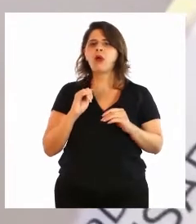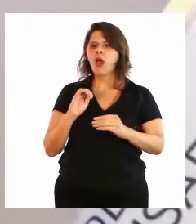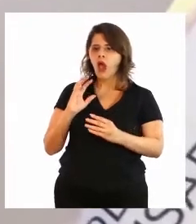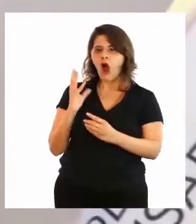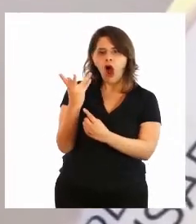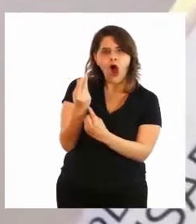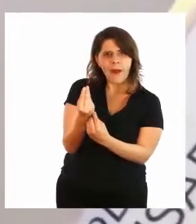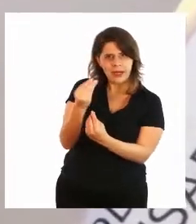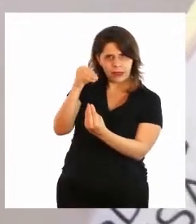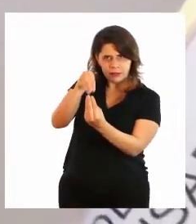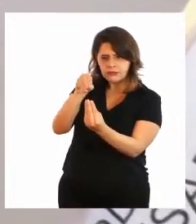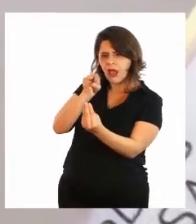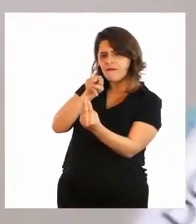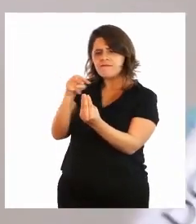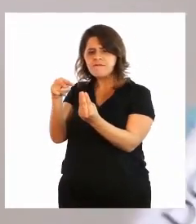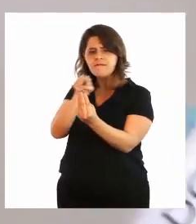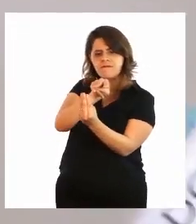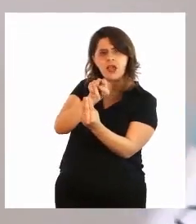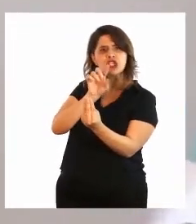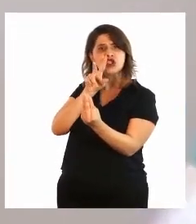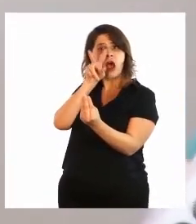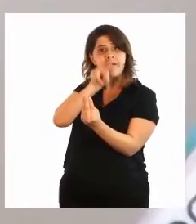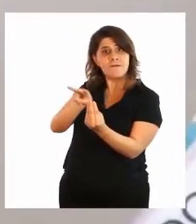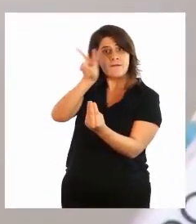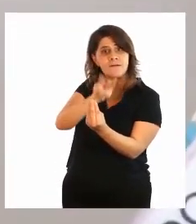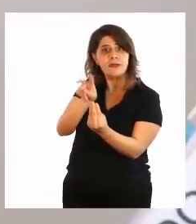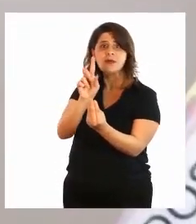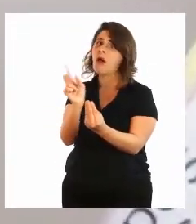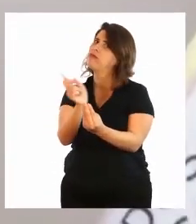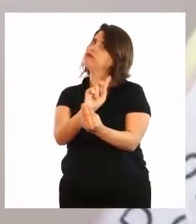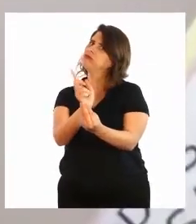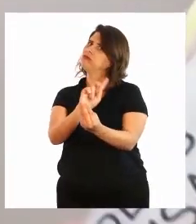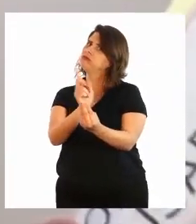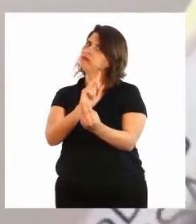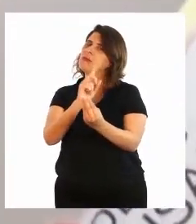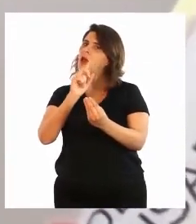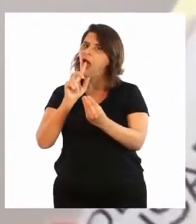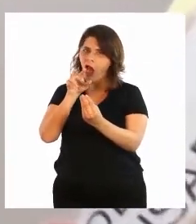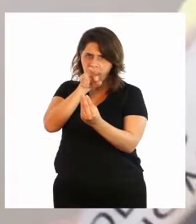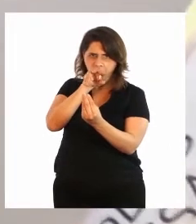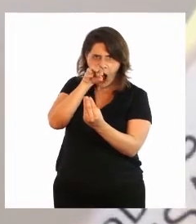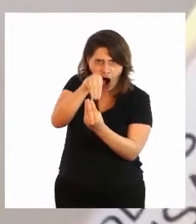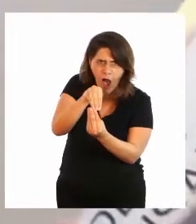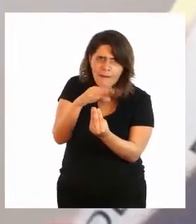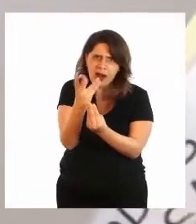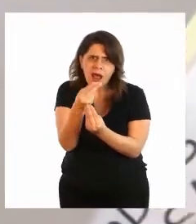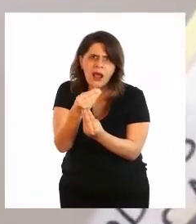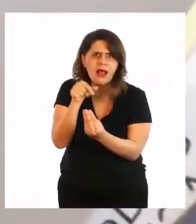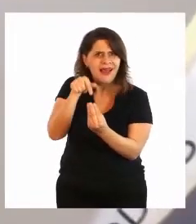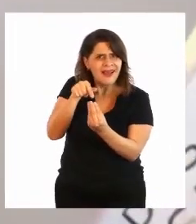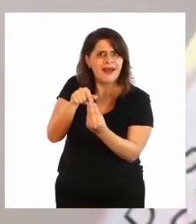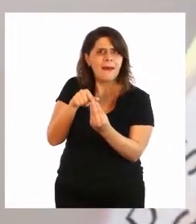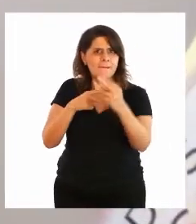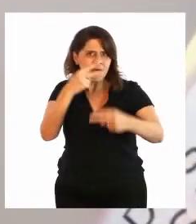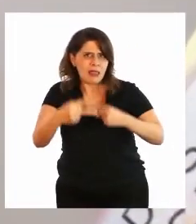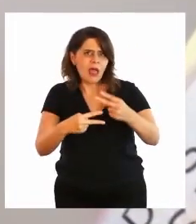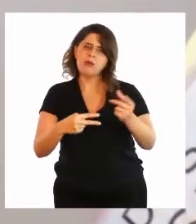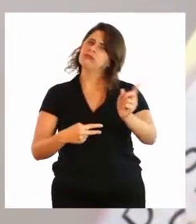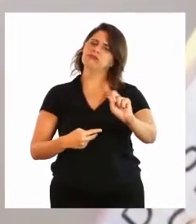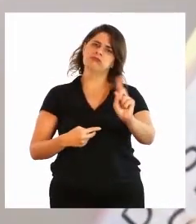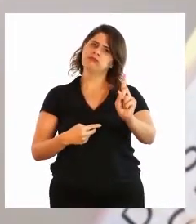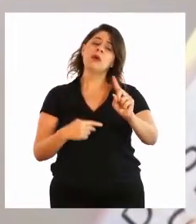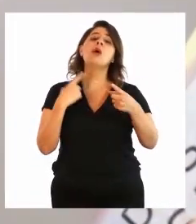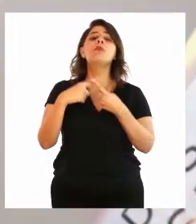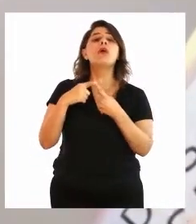relações diretamente visuais com as obras que estão na Bienal. Porque, inclusive, na nossa publicação não